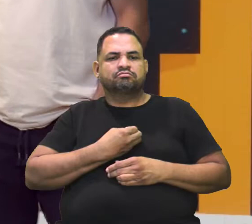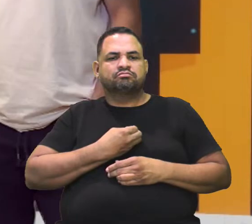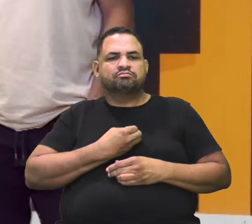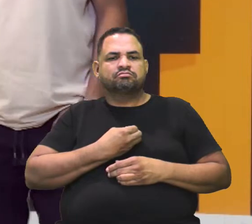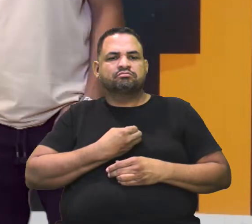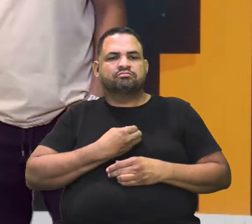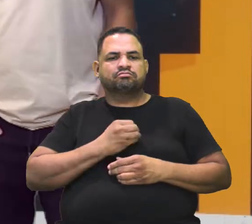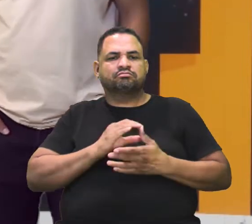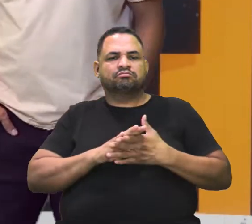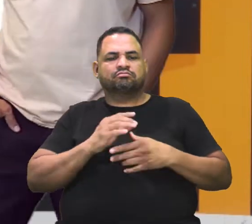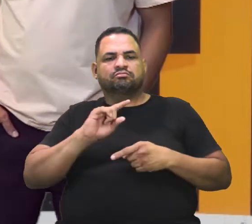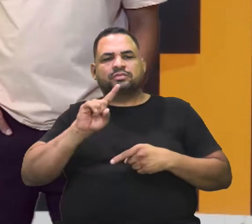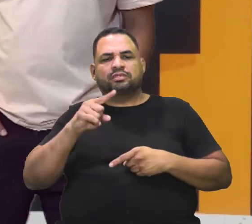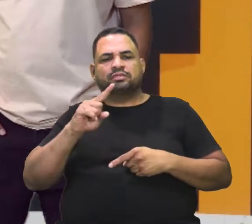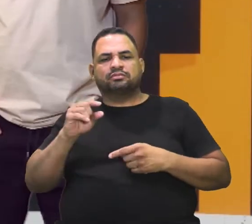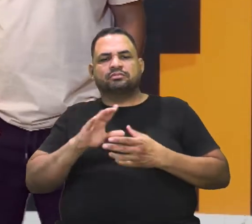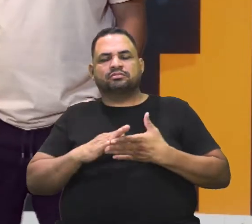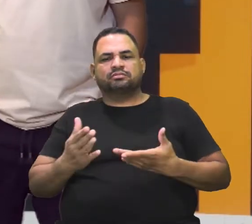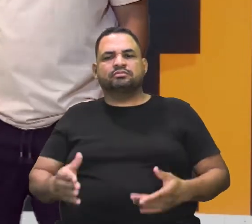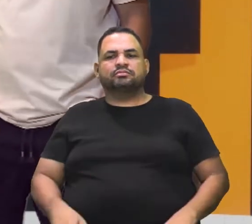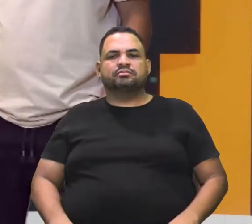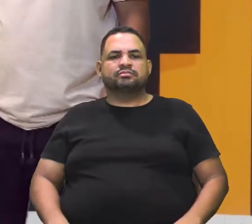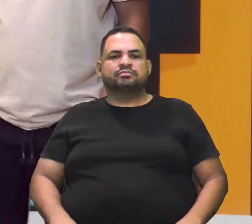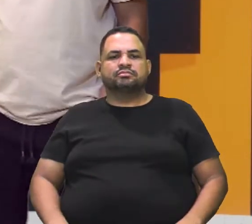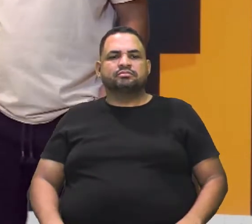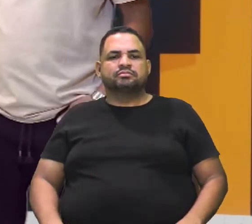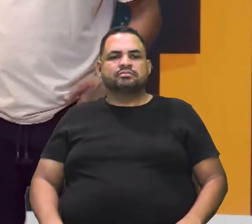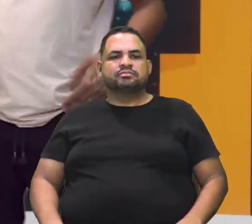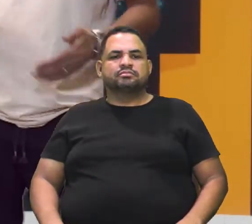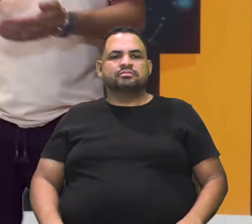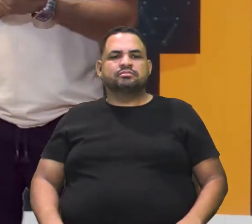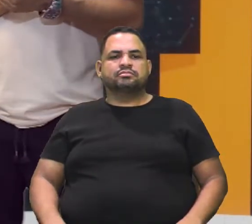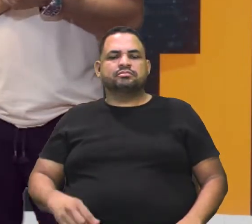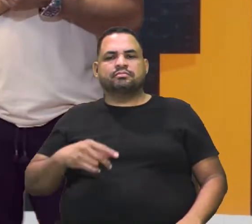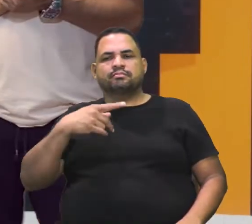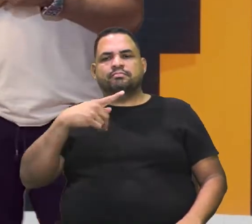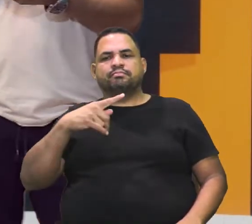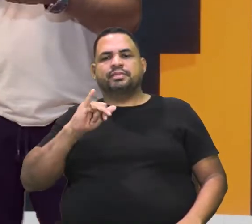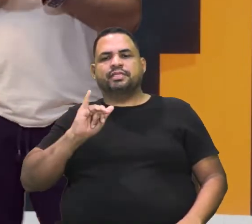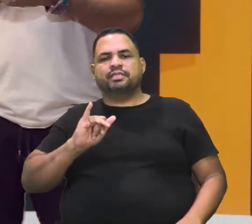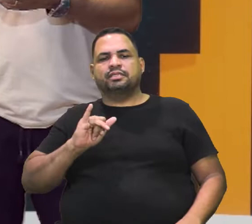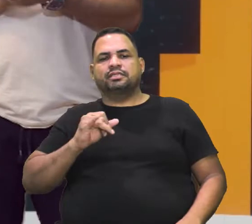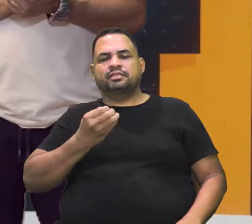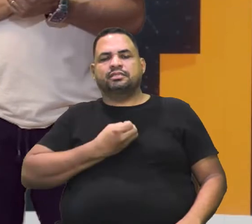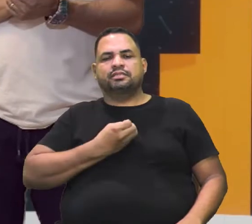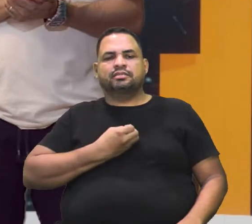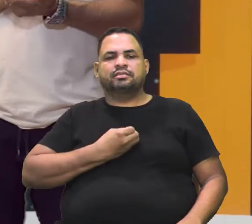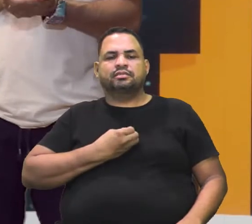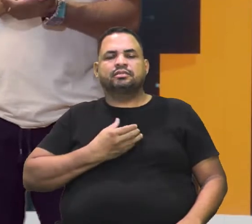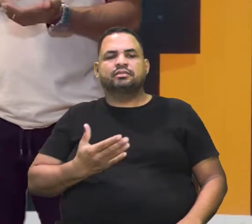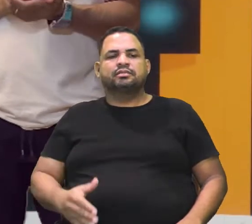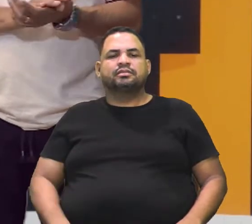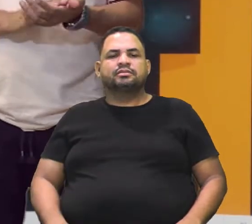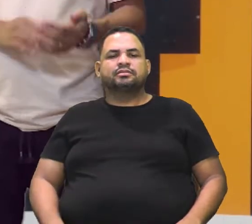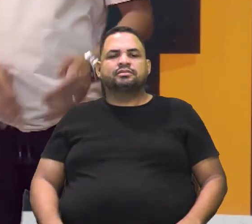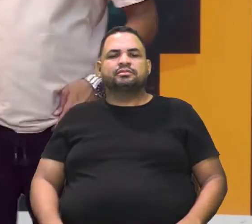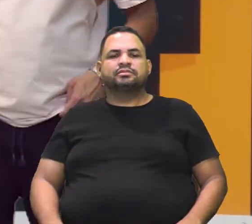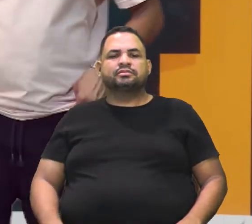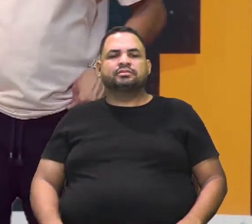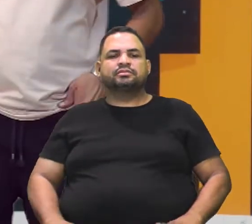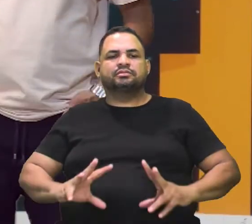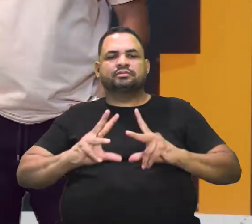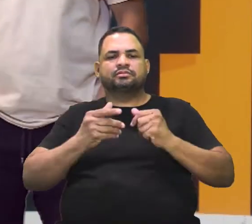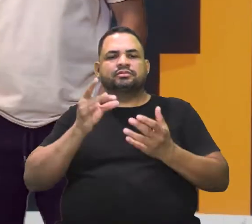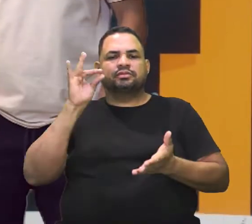são decimais, mas que não tem período, né? Tipo um pi da vida, um número de Euler e tudo mais. E tudo